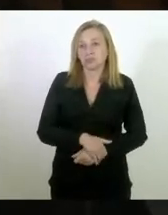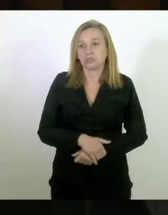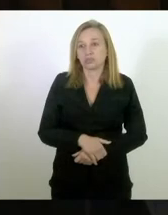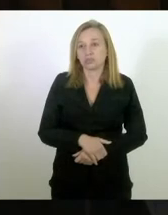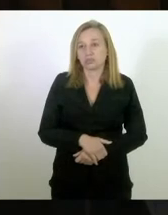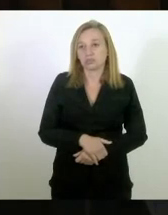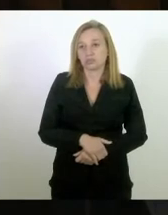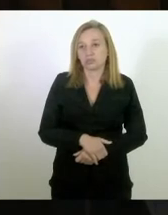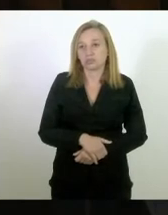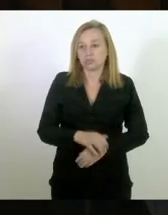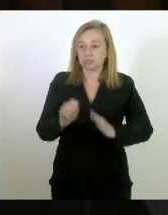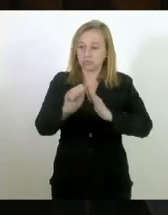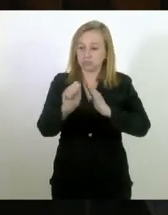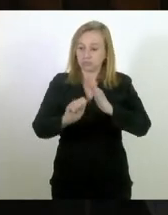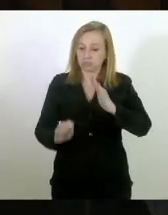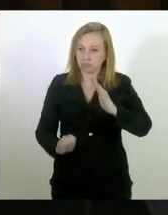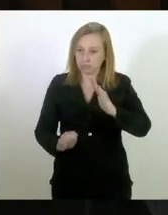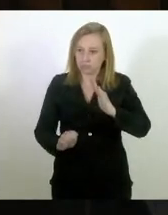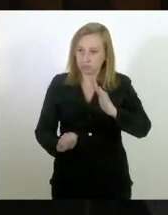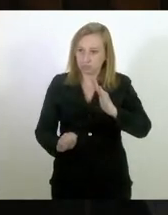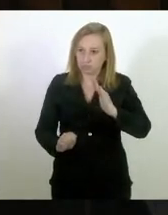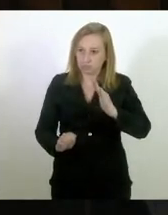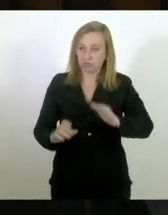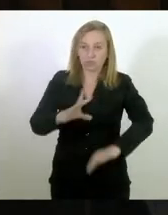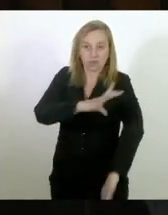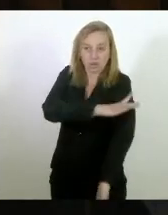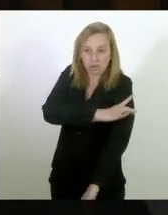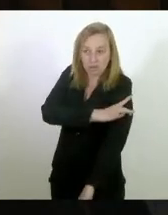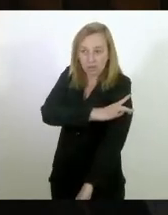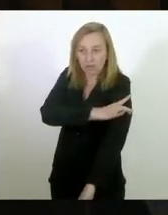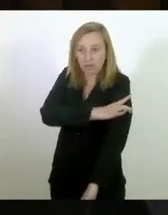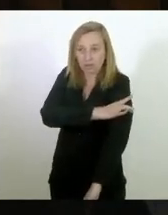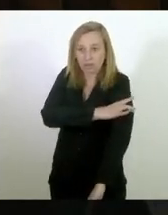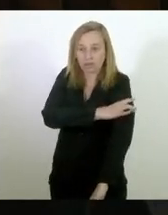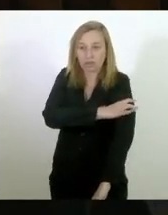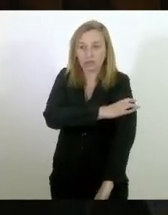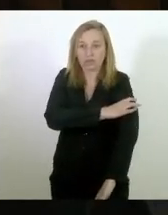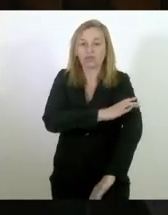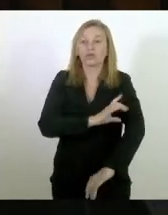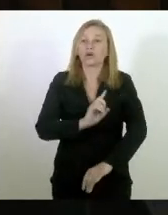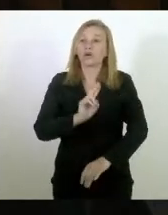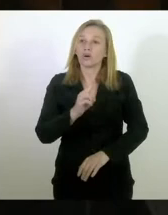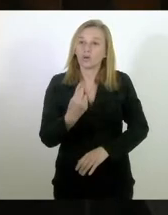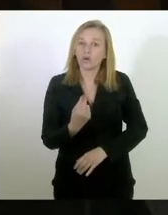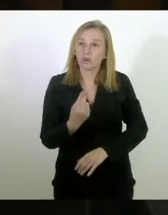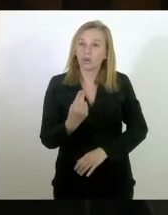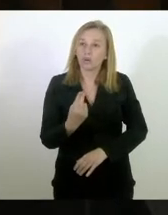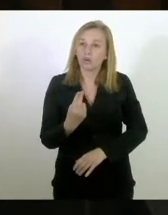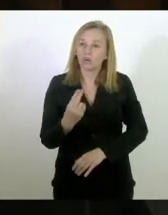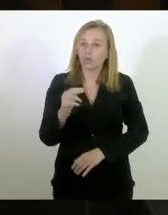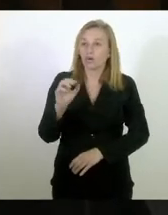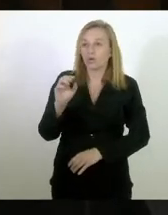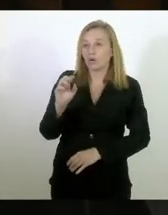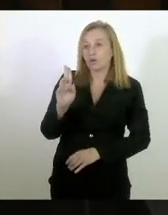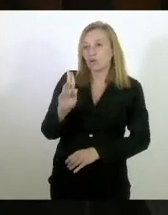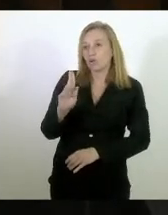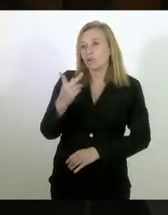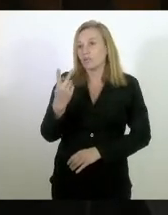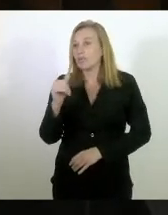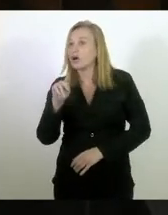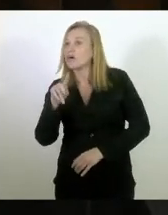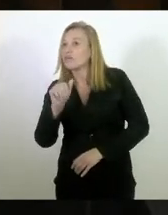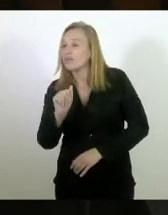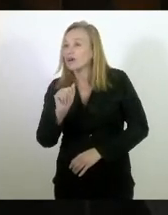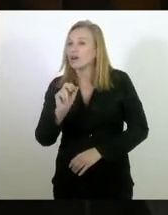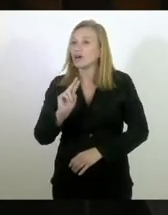centro de Umbanda ou de Candomblé nas comunidades nas favelas nos lugares mais